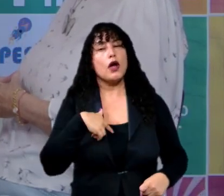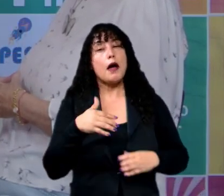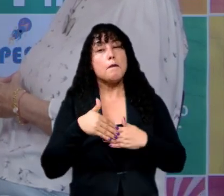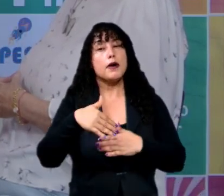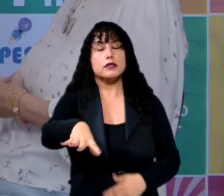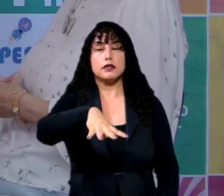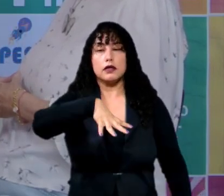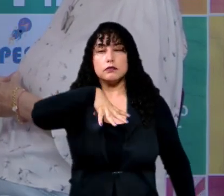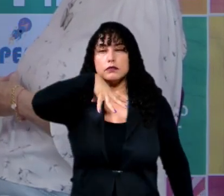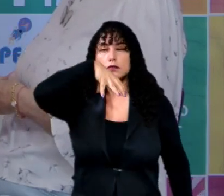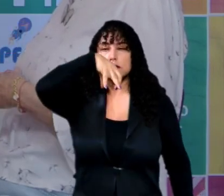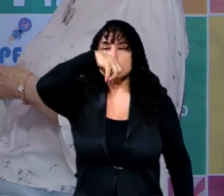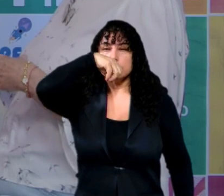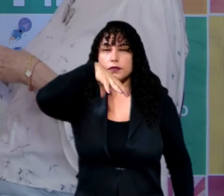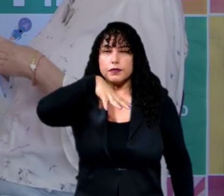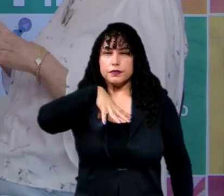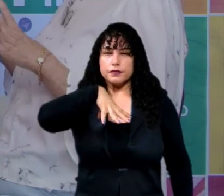respiração.